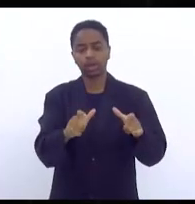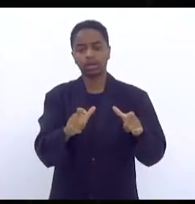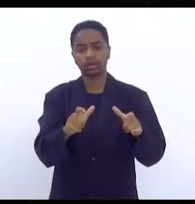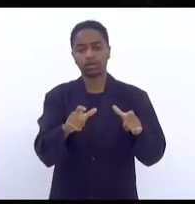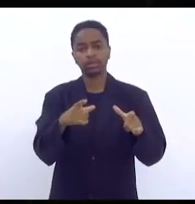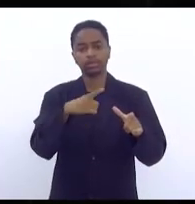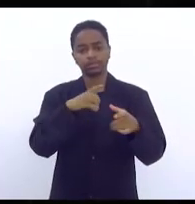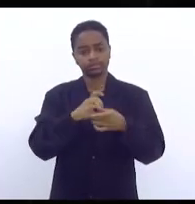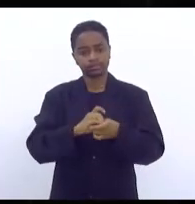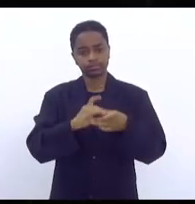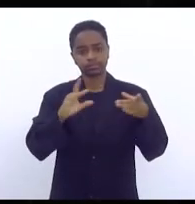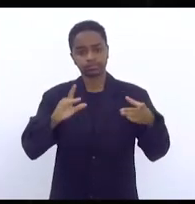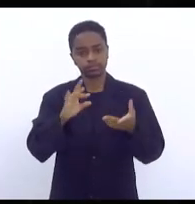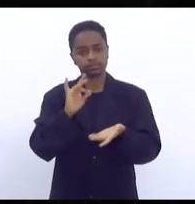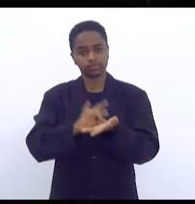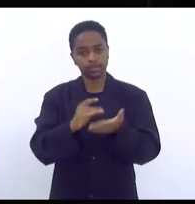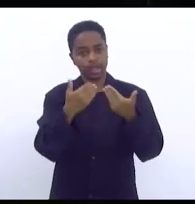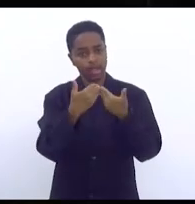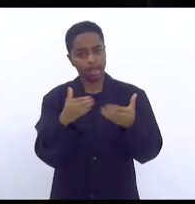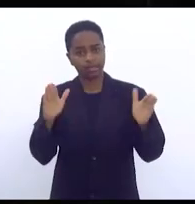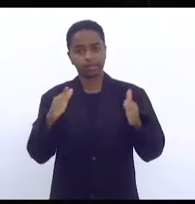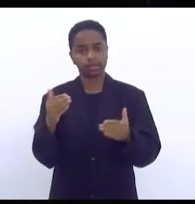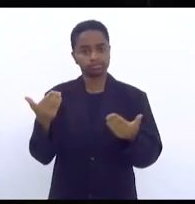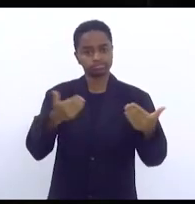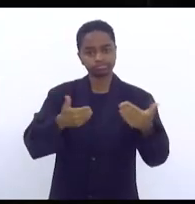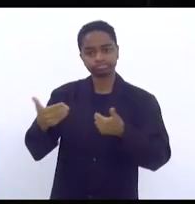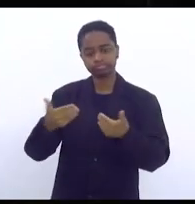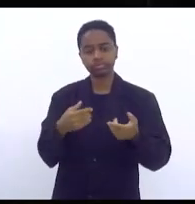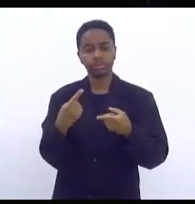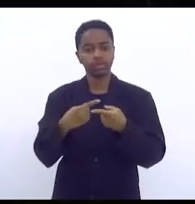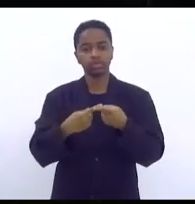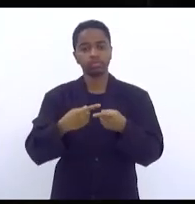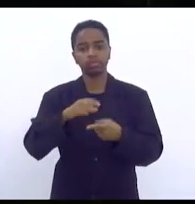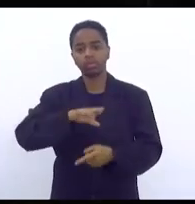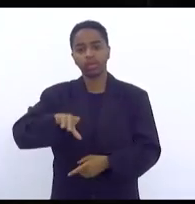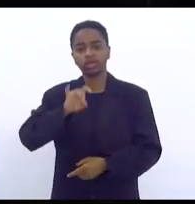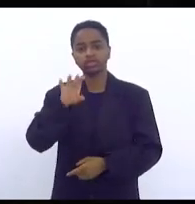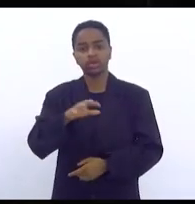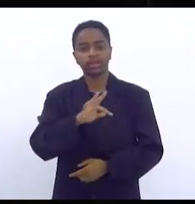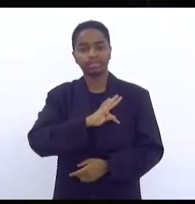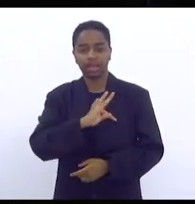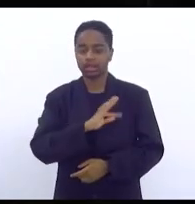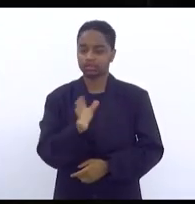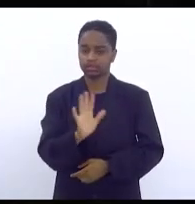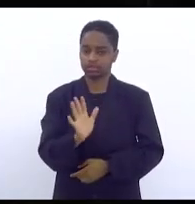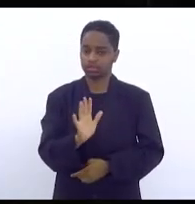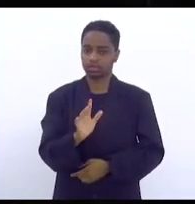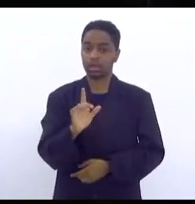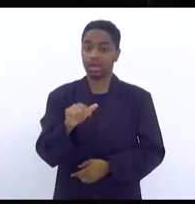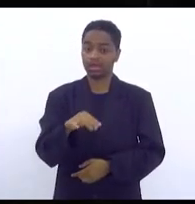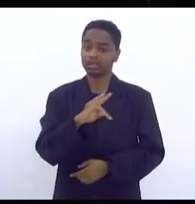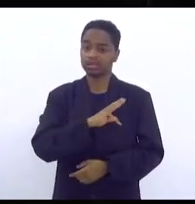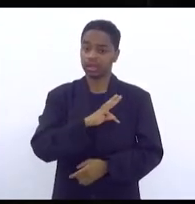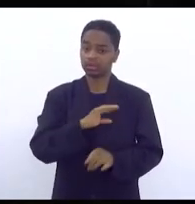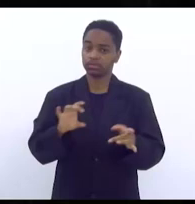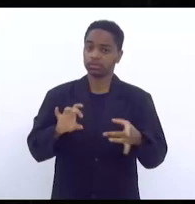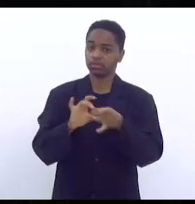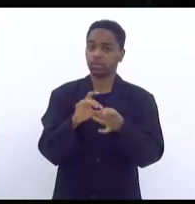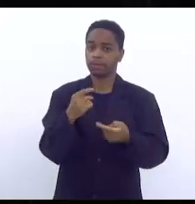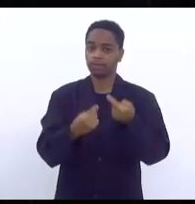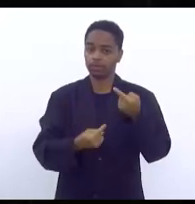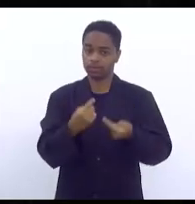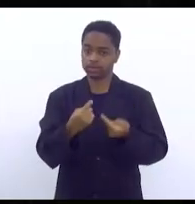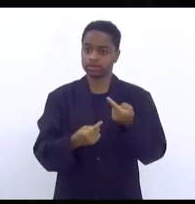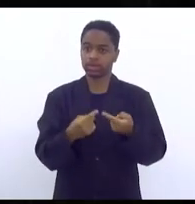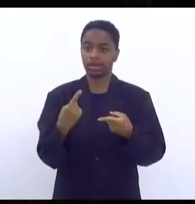eh não só primado pela técnica né porque como a gente tá discutindo aqui não é uma questão técnica é uma questão técnica com política que política